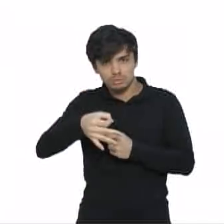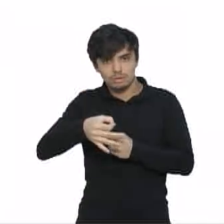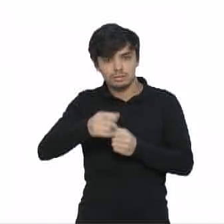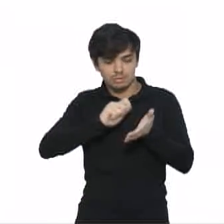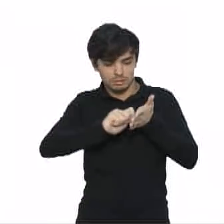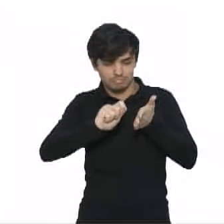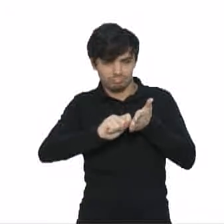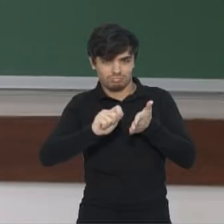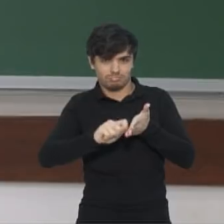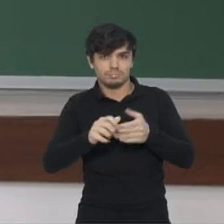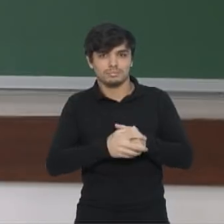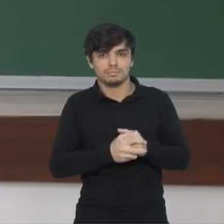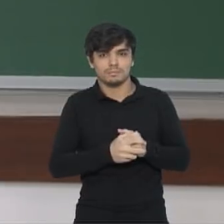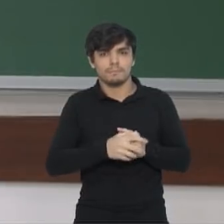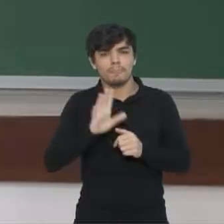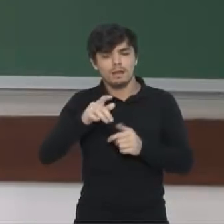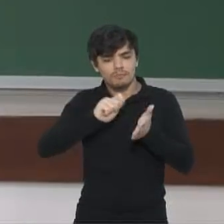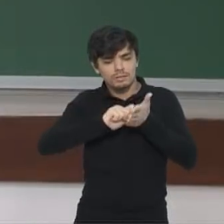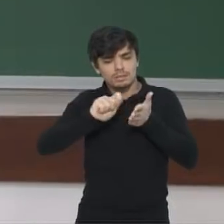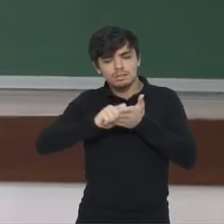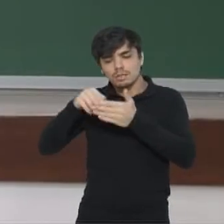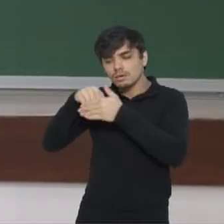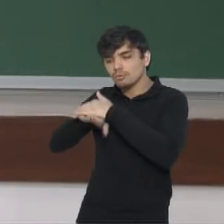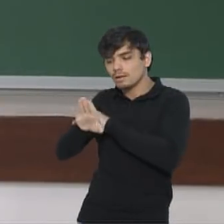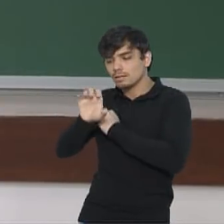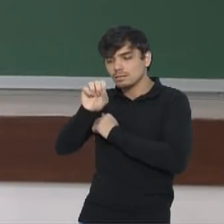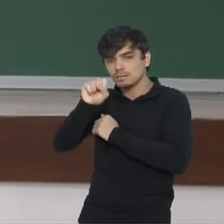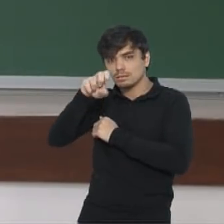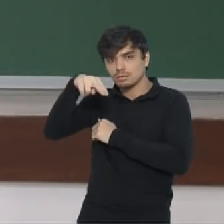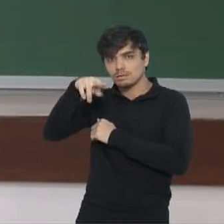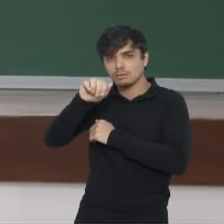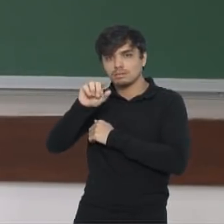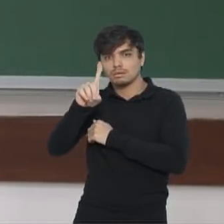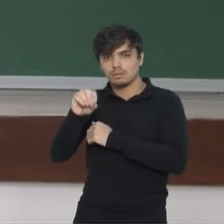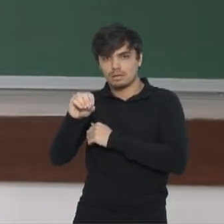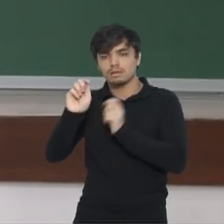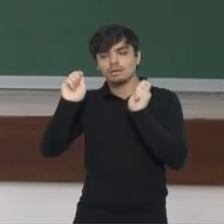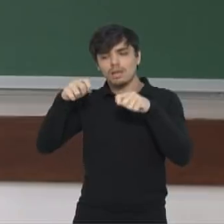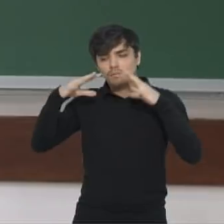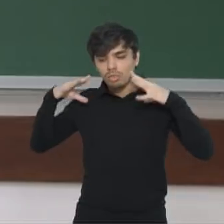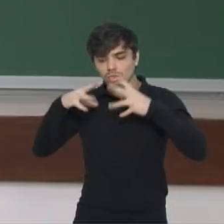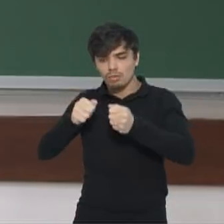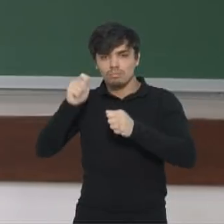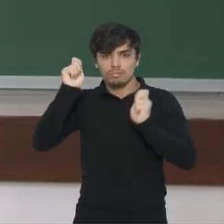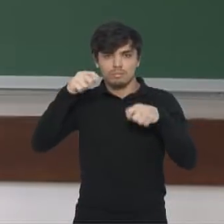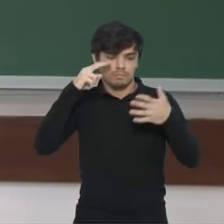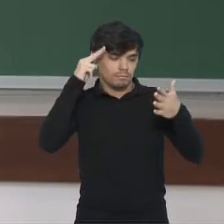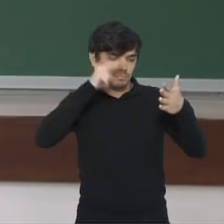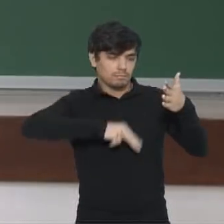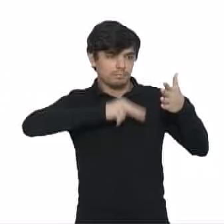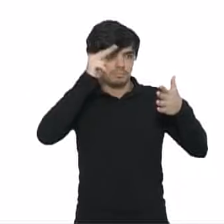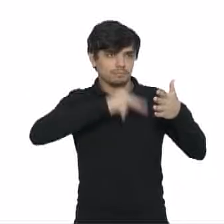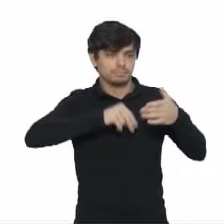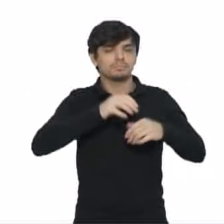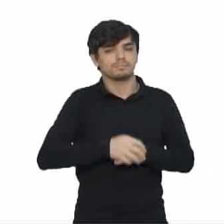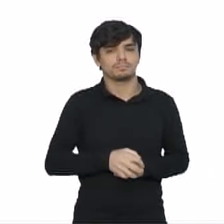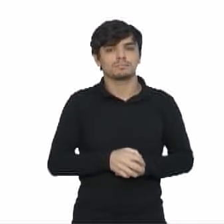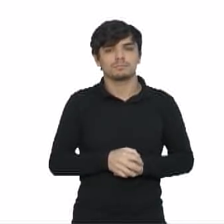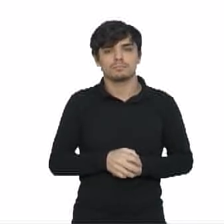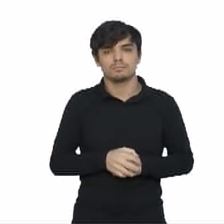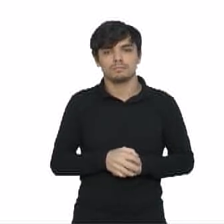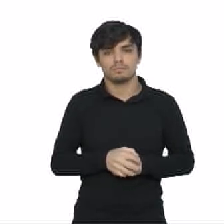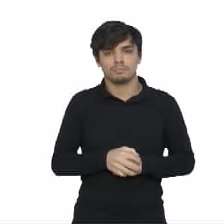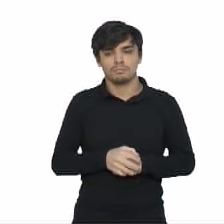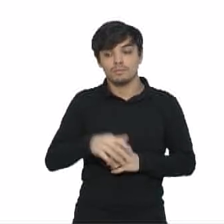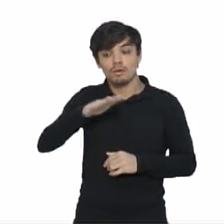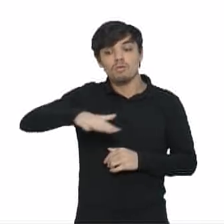foram escritas e foram deixadas no Senado para que todo mundo pudesse lê-las. Os romanos, pessoal,